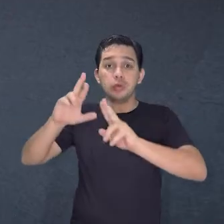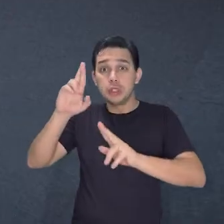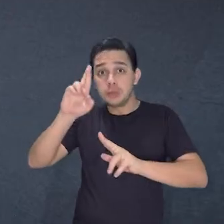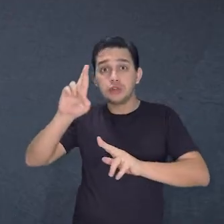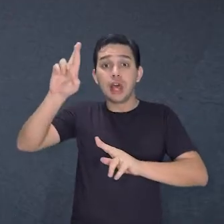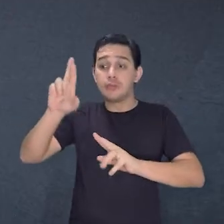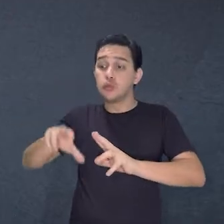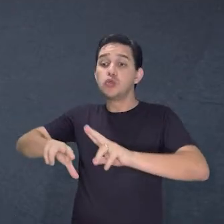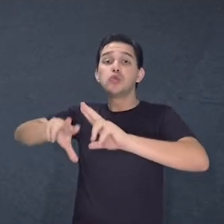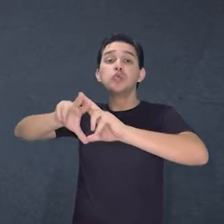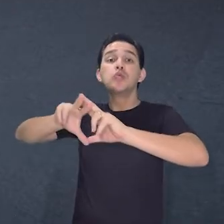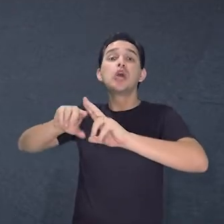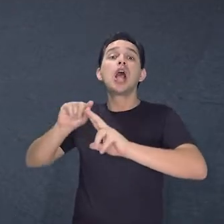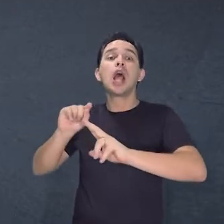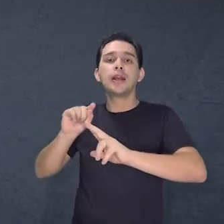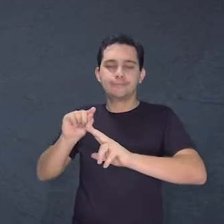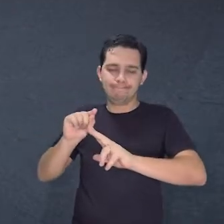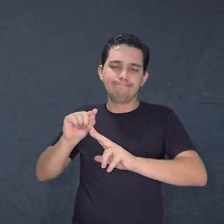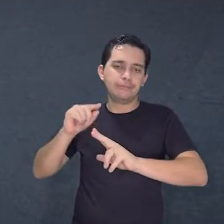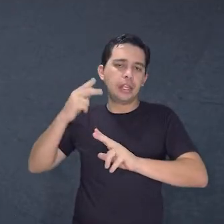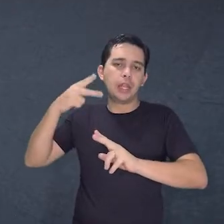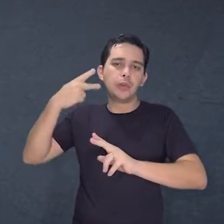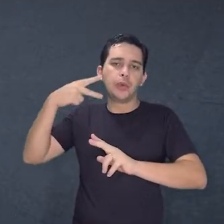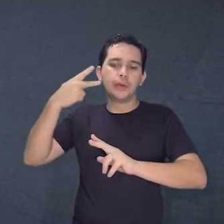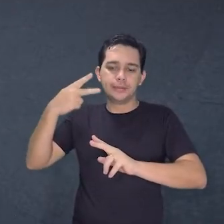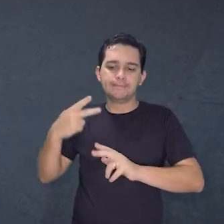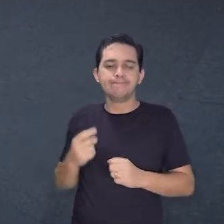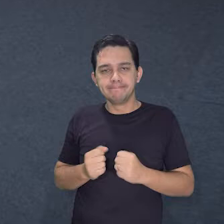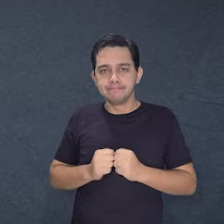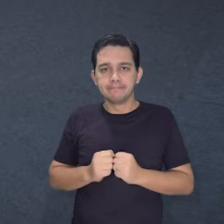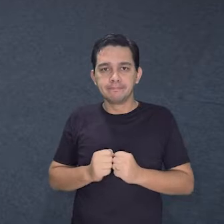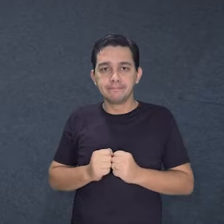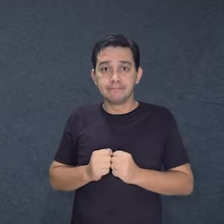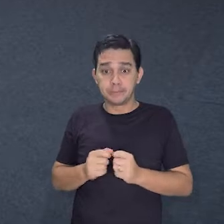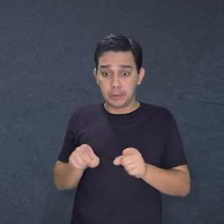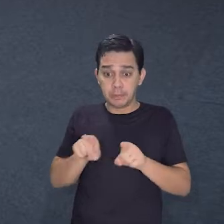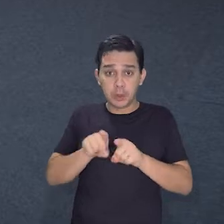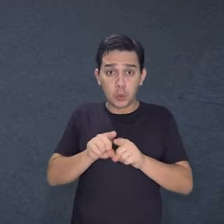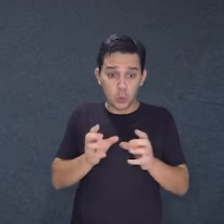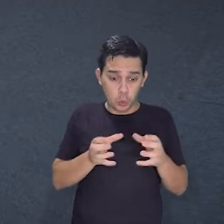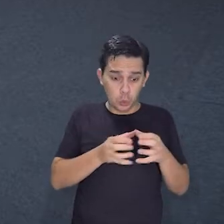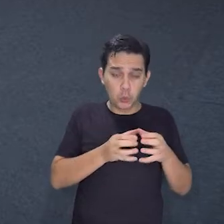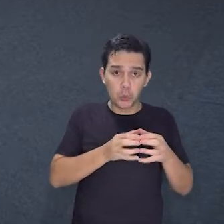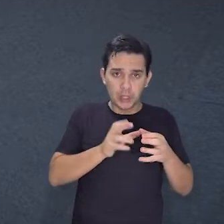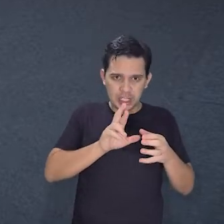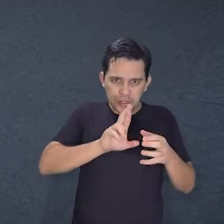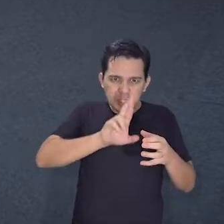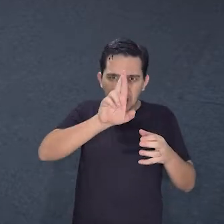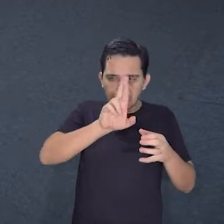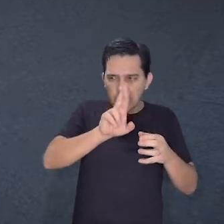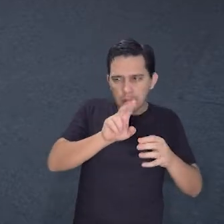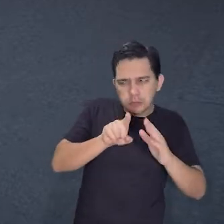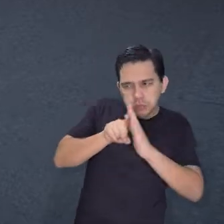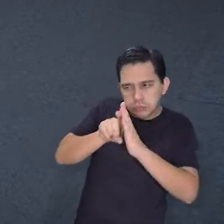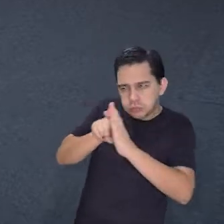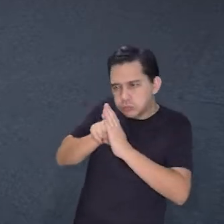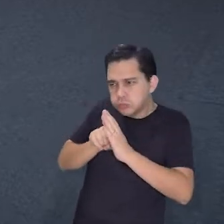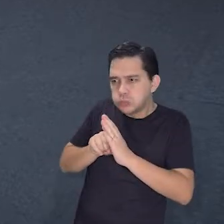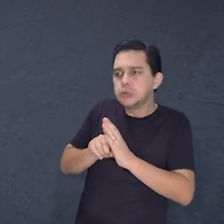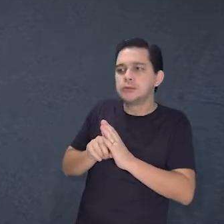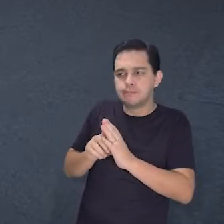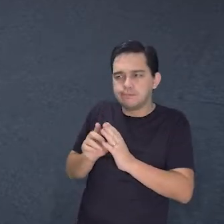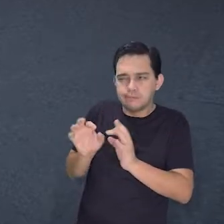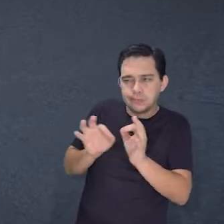o vereador Maurinho do Paiol. Entenda o caso com a integrante do Grupo de Atuação Especializada de Combate ao Crime Organizado